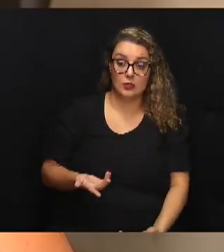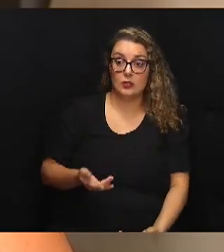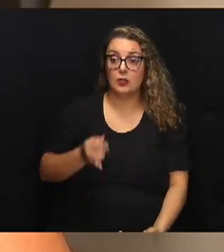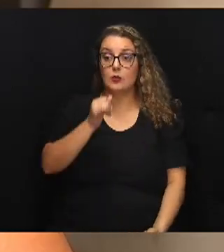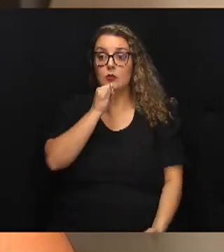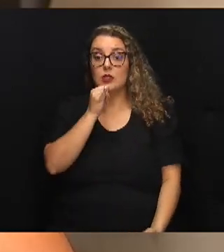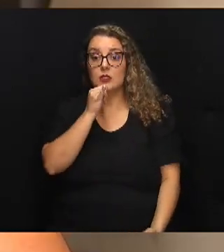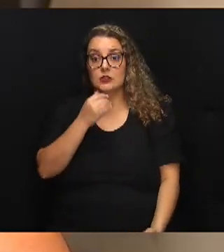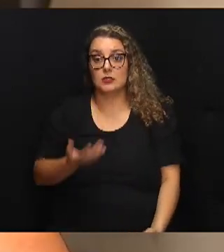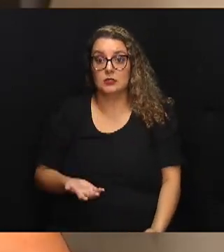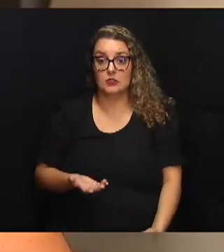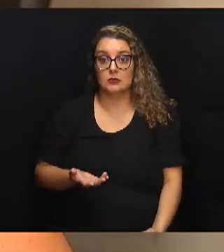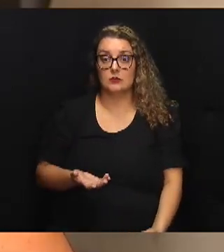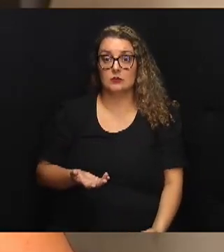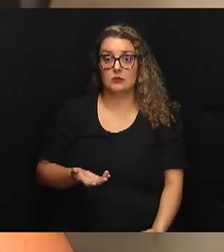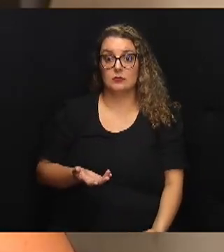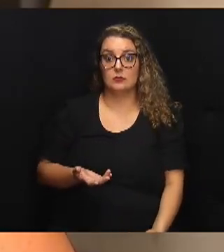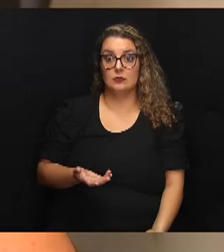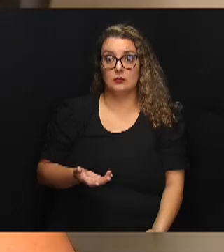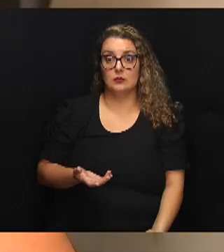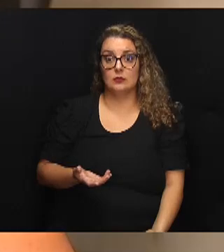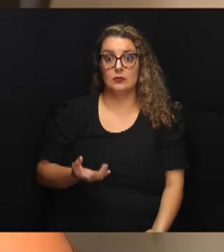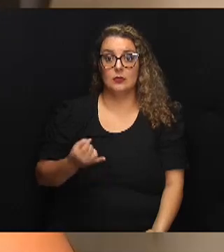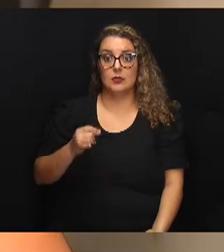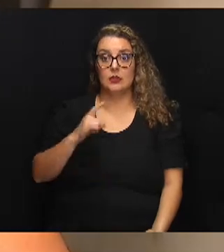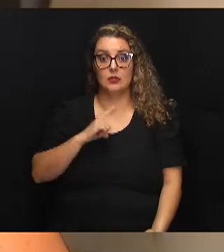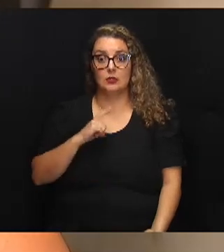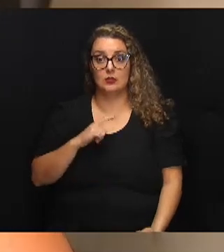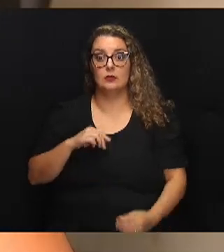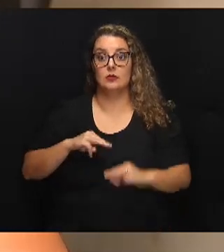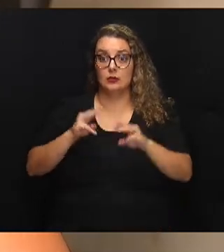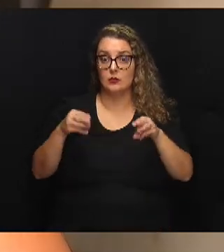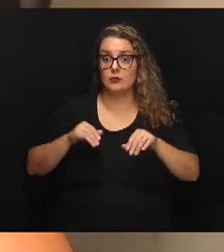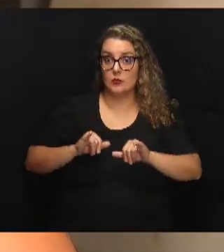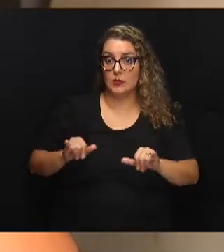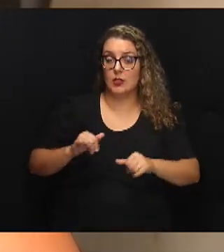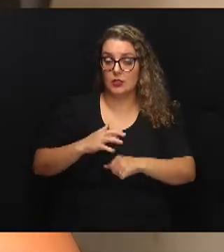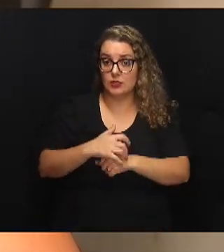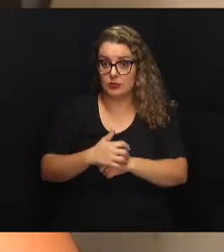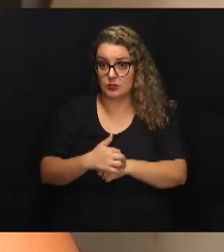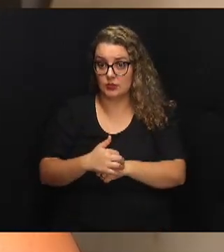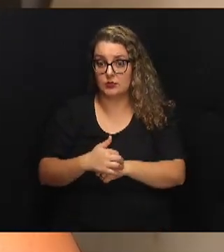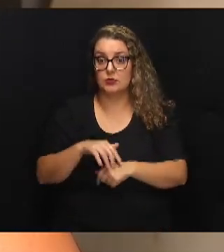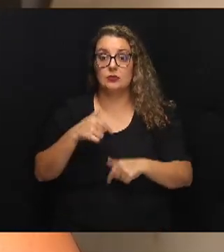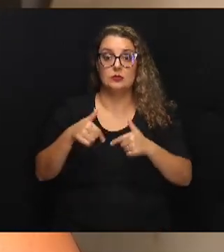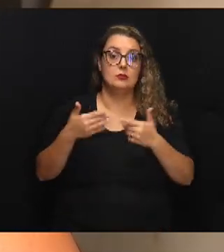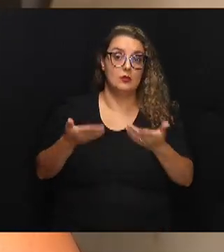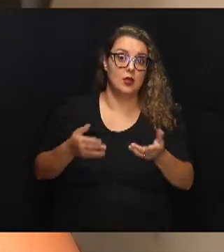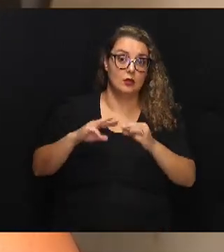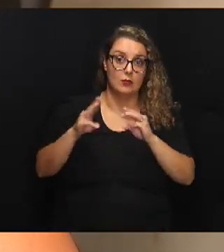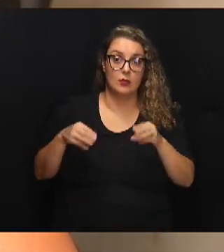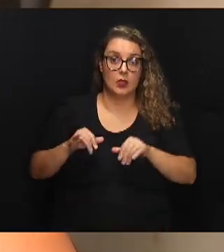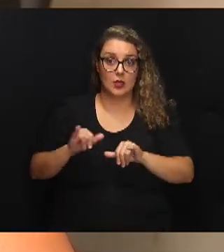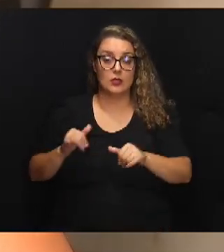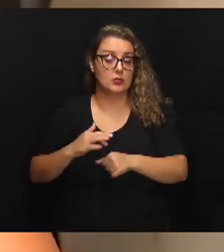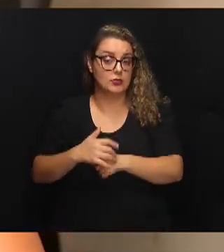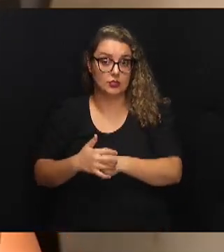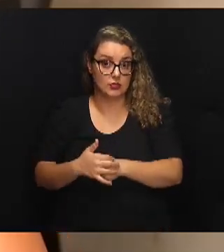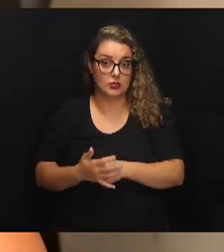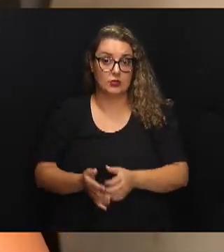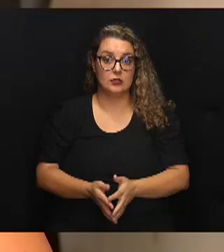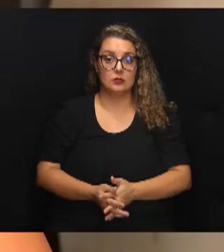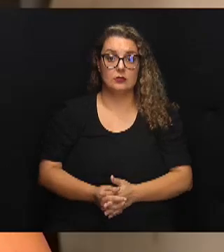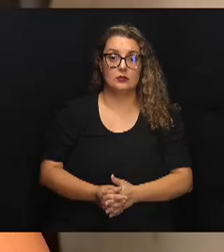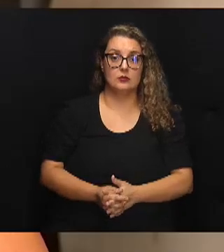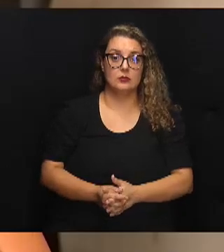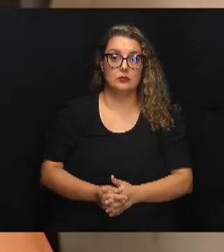exemplo, se eu tenho marketing digital, trabalho com marketing digital e tem